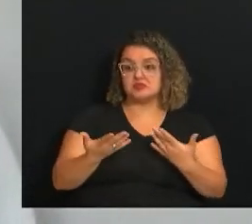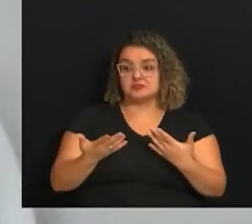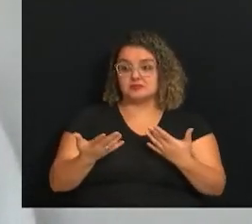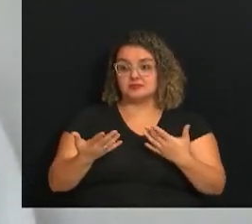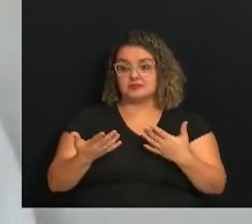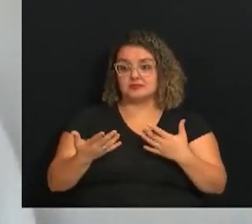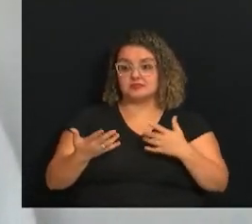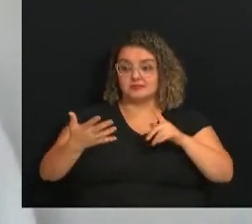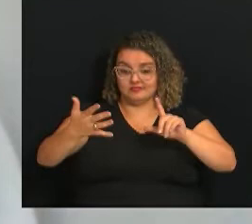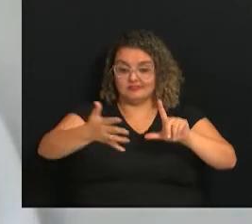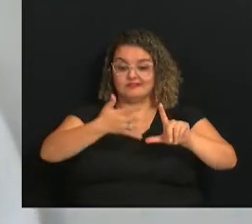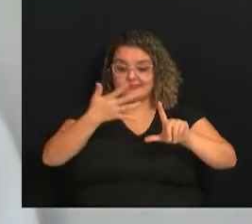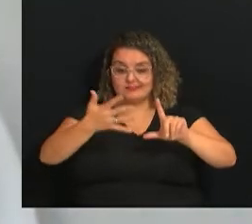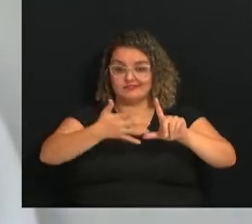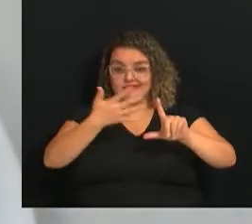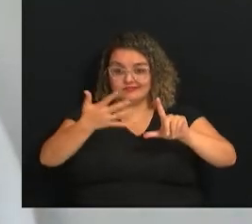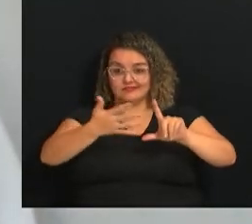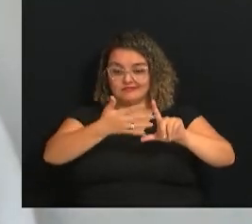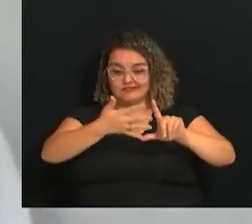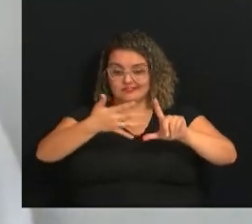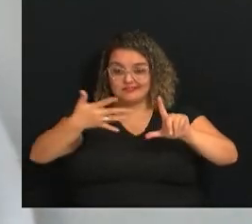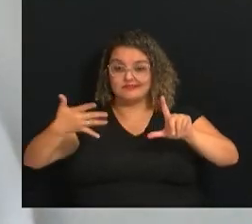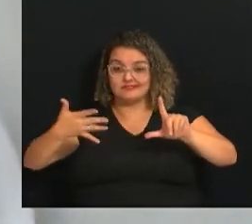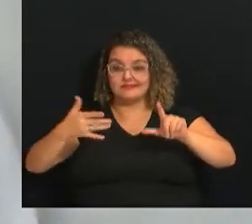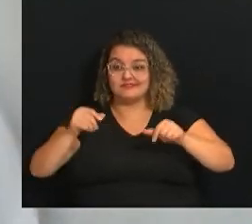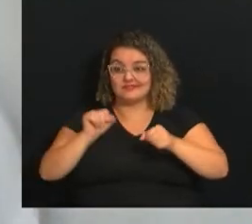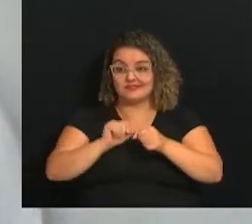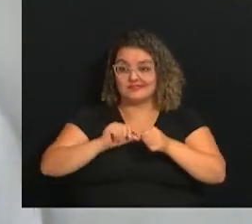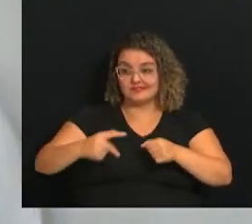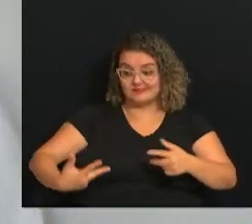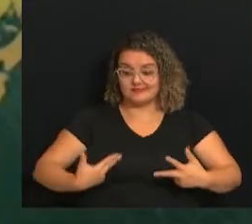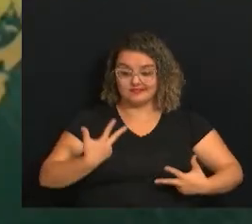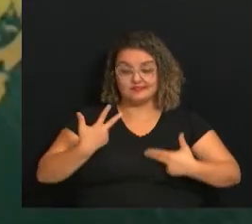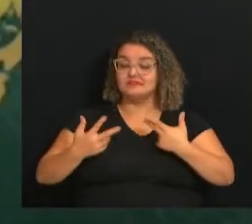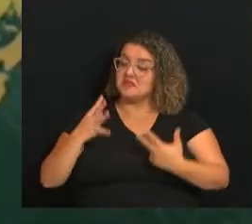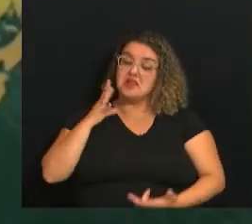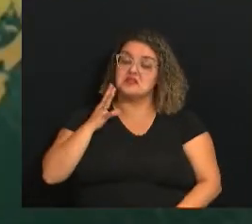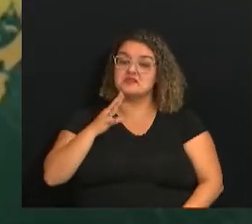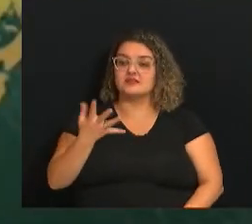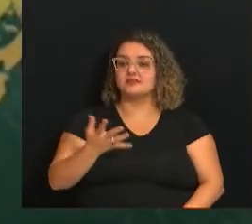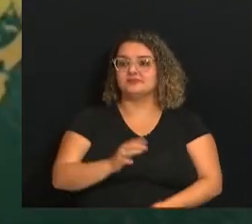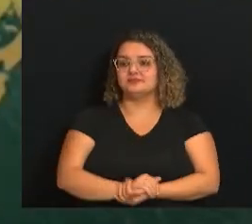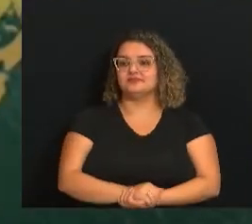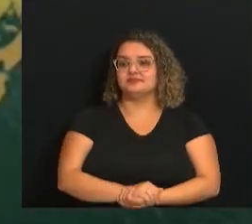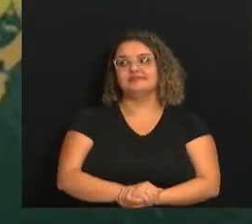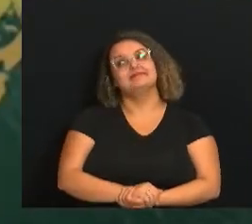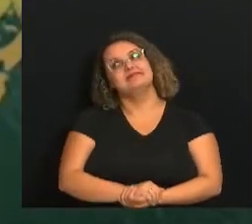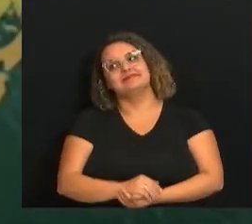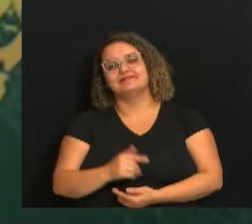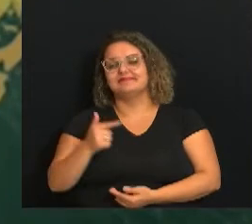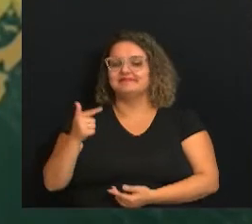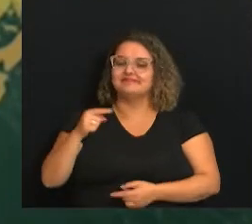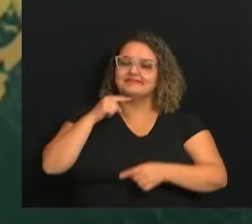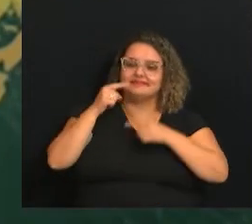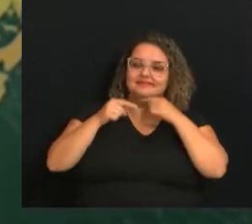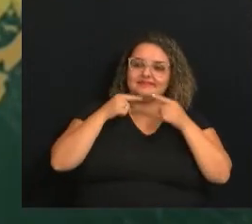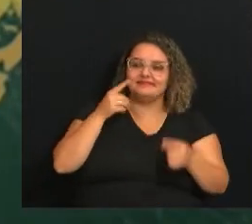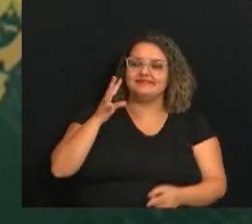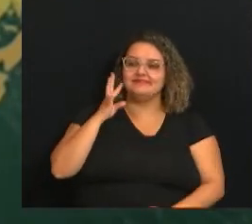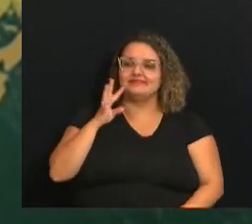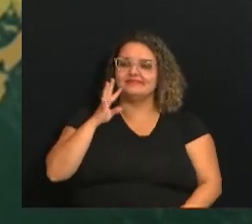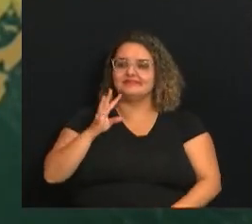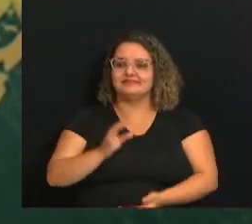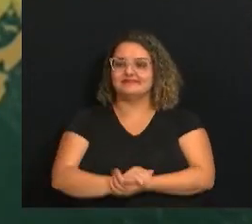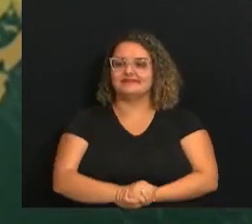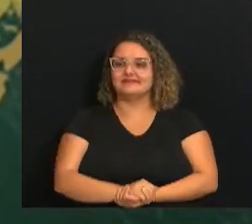eles fazem lá cirurgias. Eu acho isso bem bacana. Ah, não tenha dúvida. Imagina, que legal, hein?